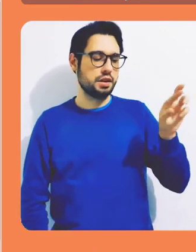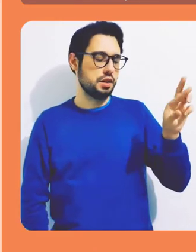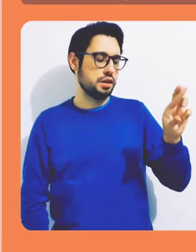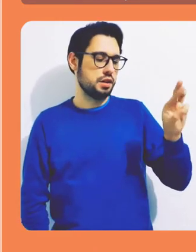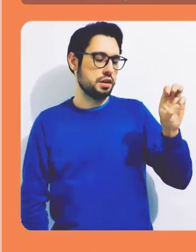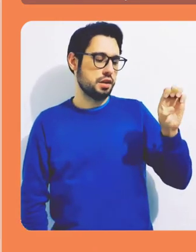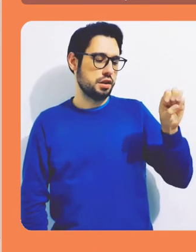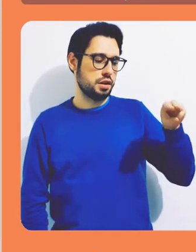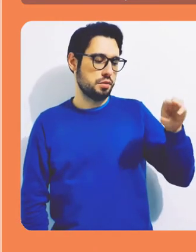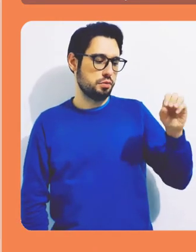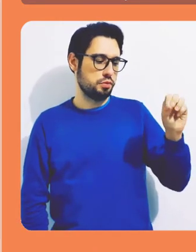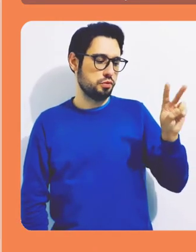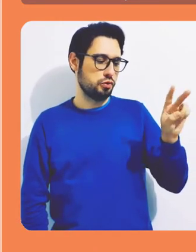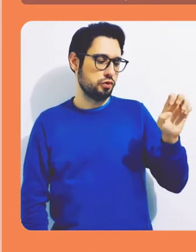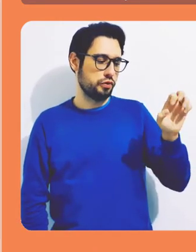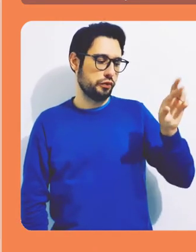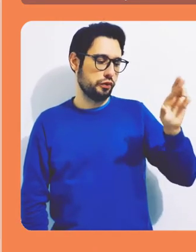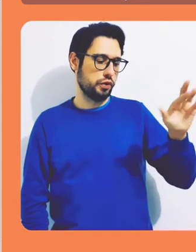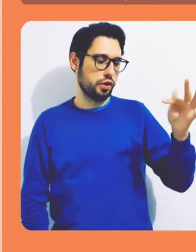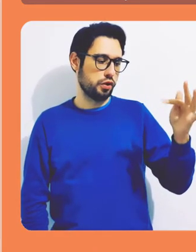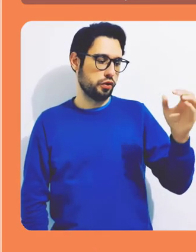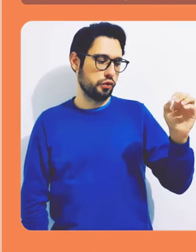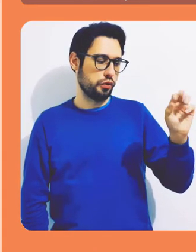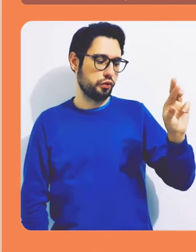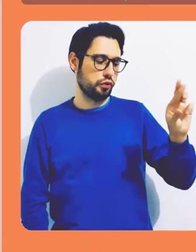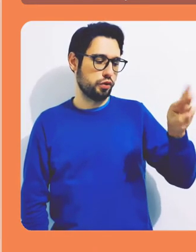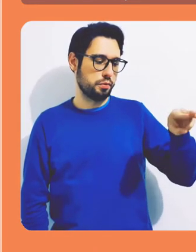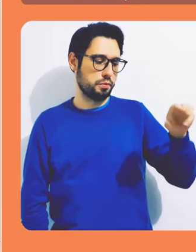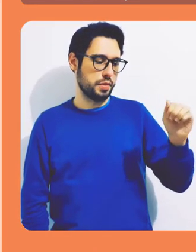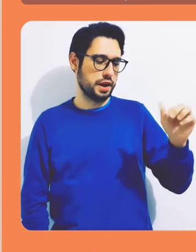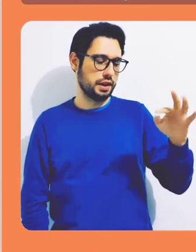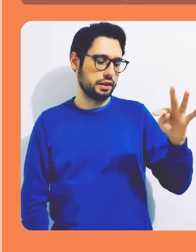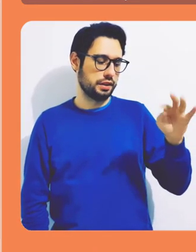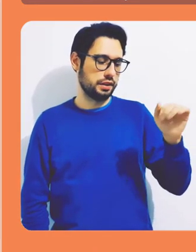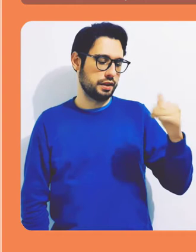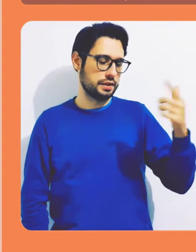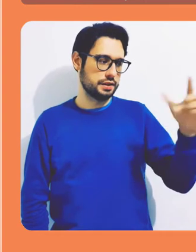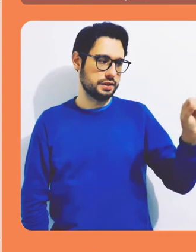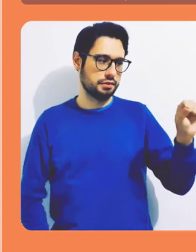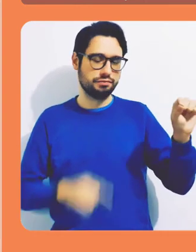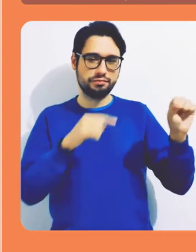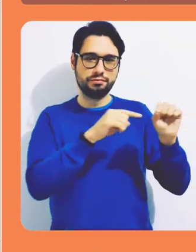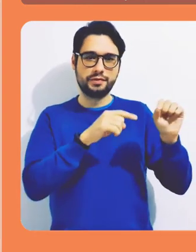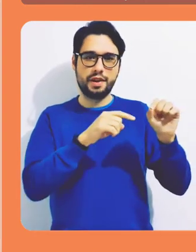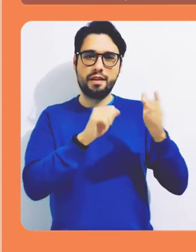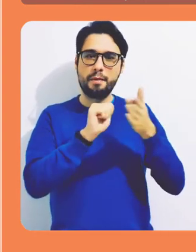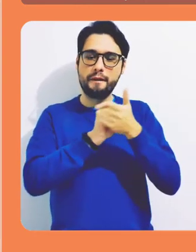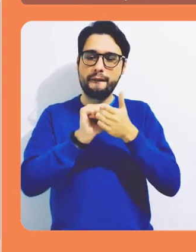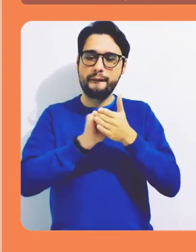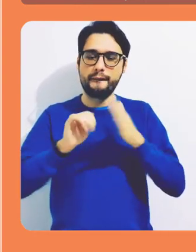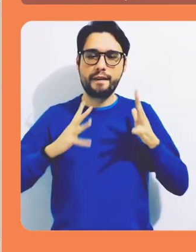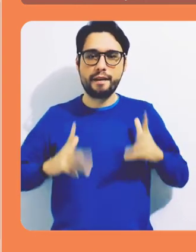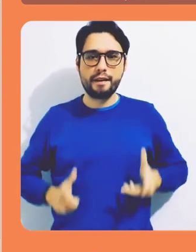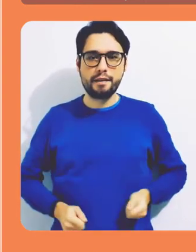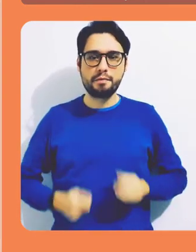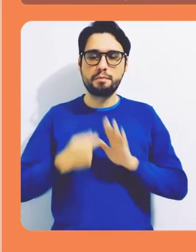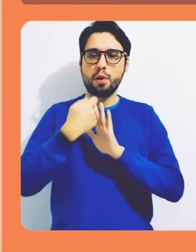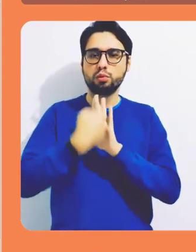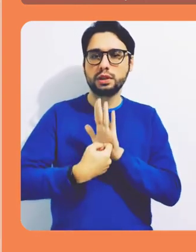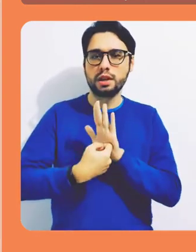formatação, ele retirará toda a formatação do meu texto indesejada.